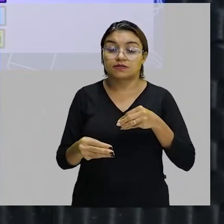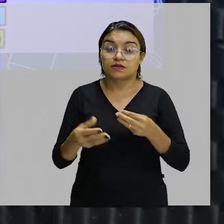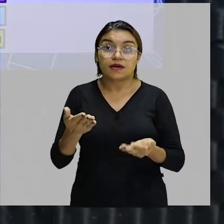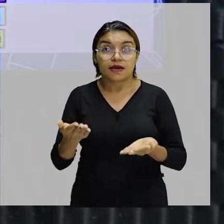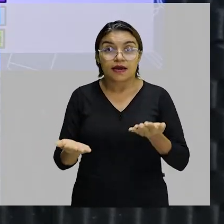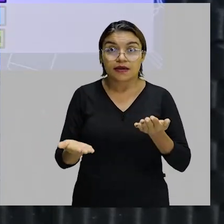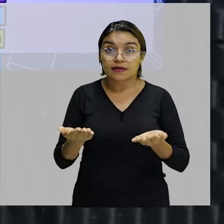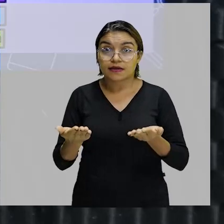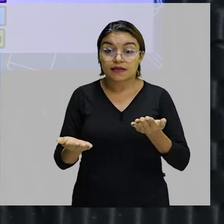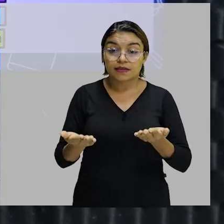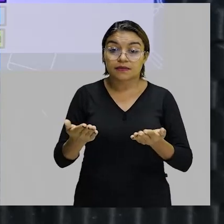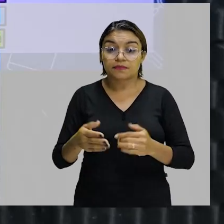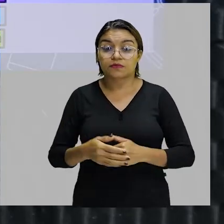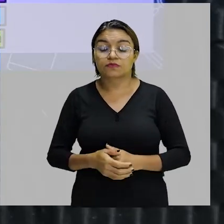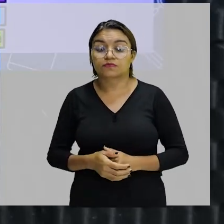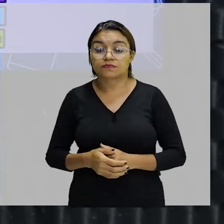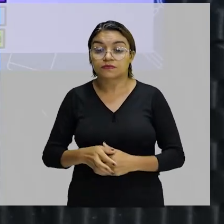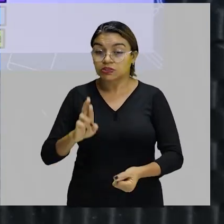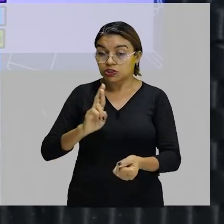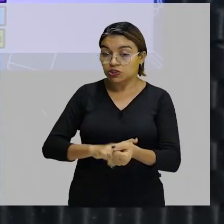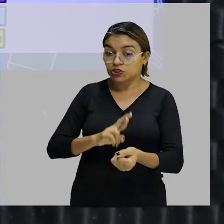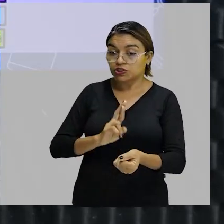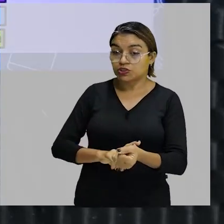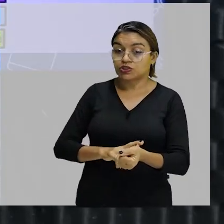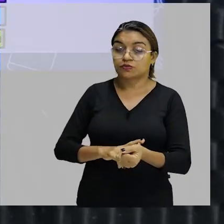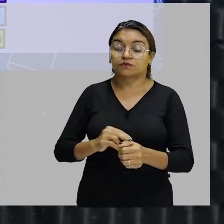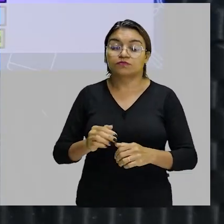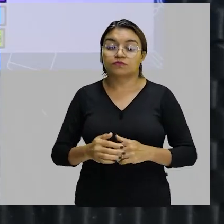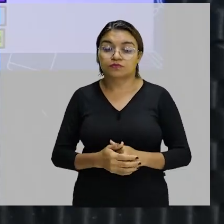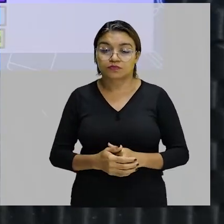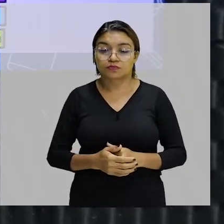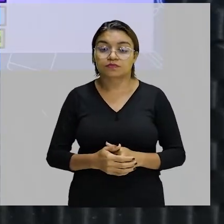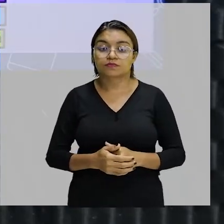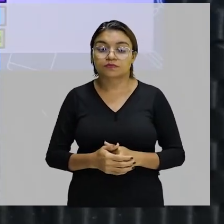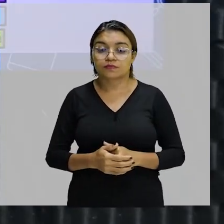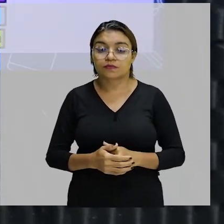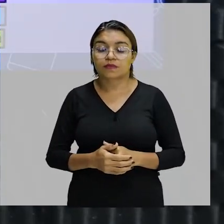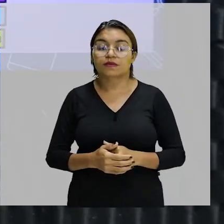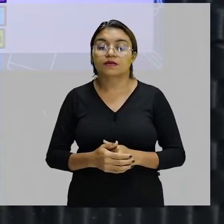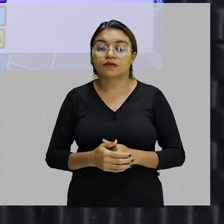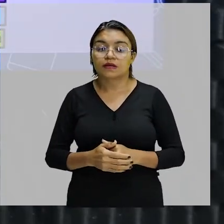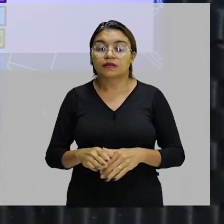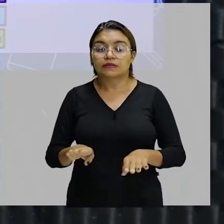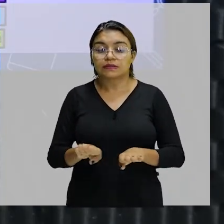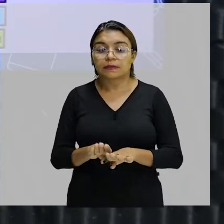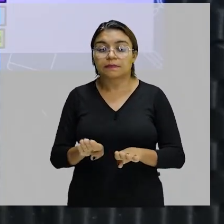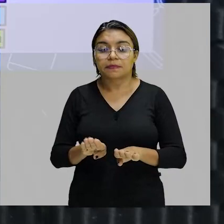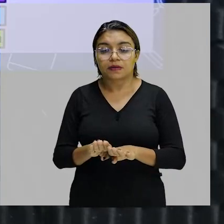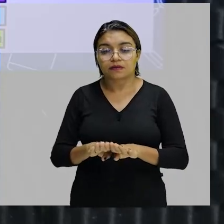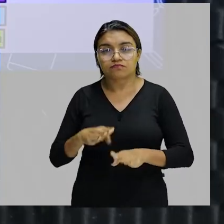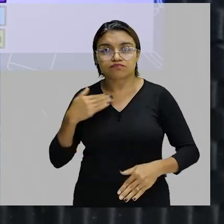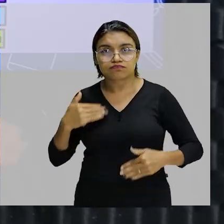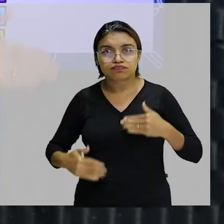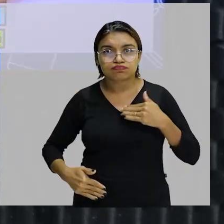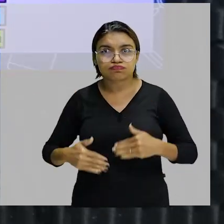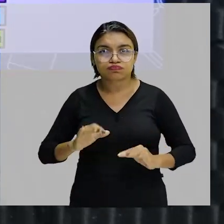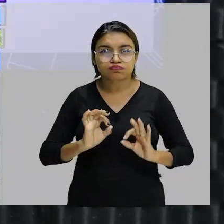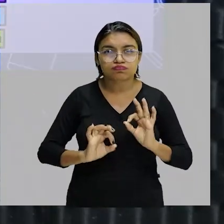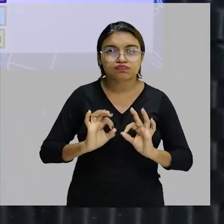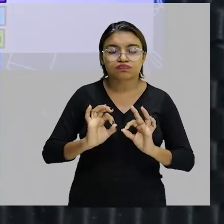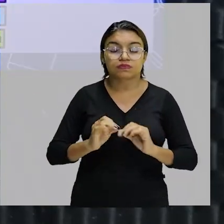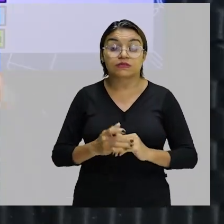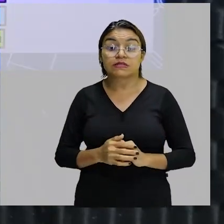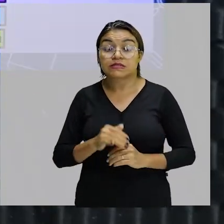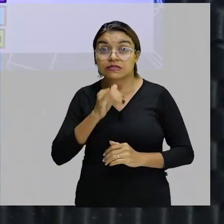flexibilidade, equilíbrio, ritmo, coordenação motora. Esses